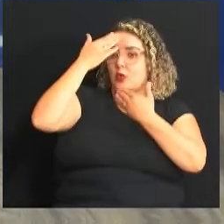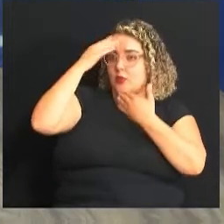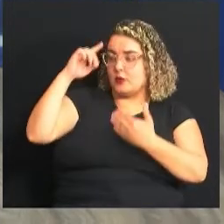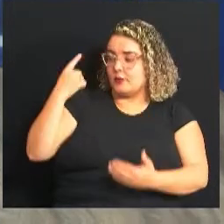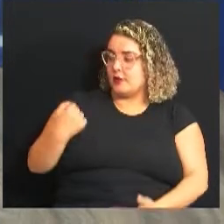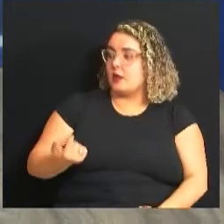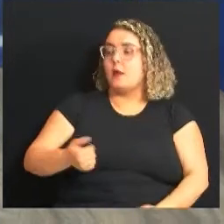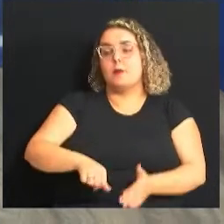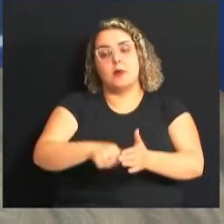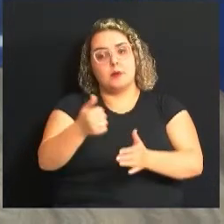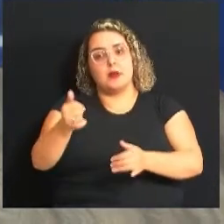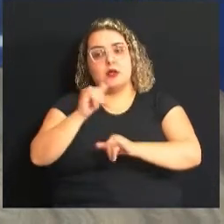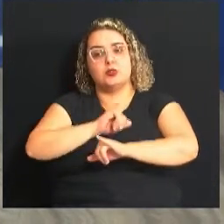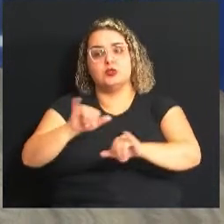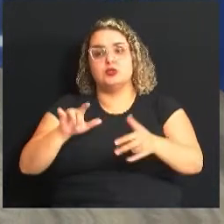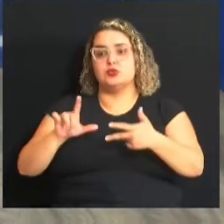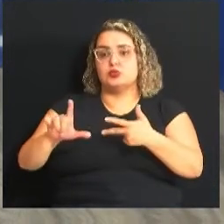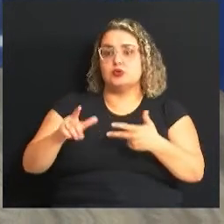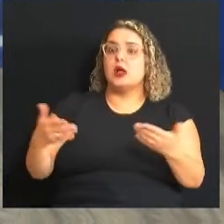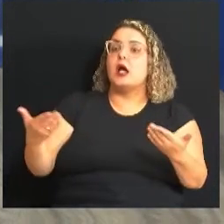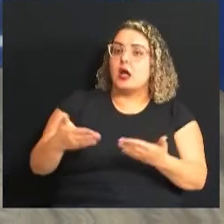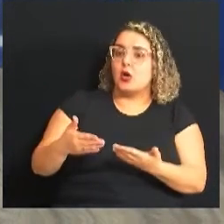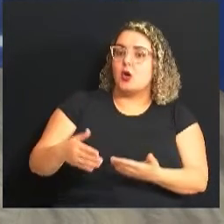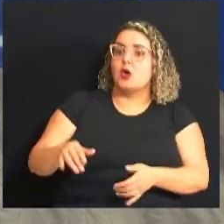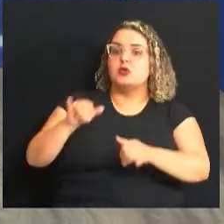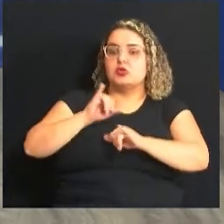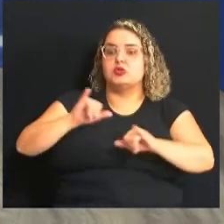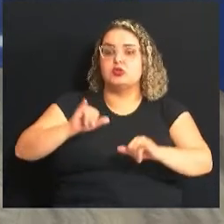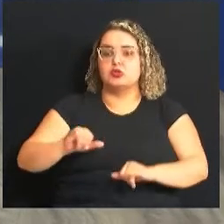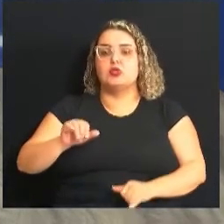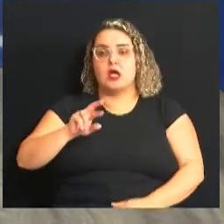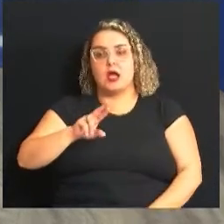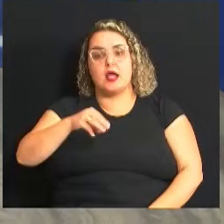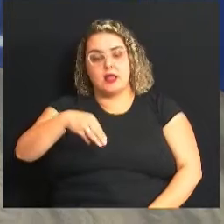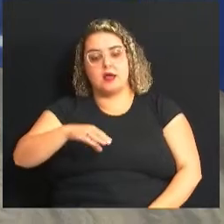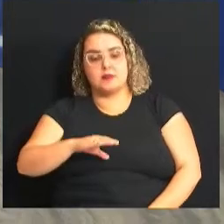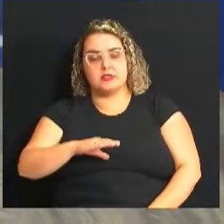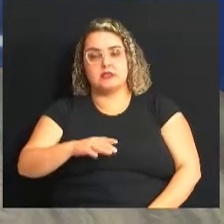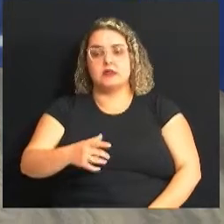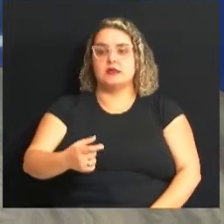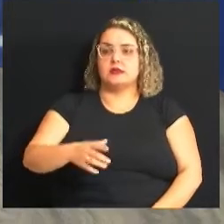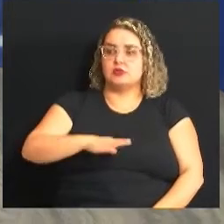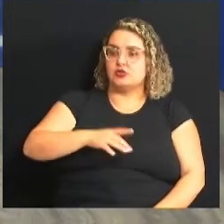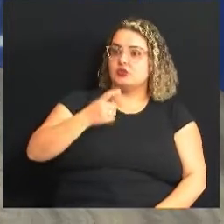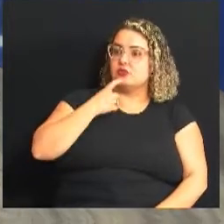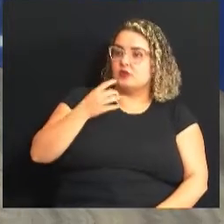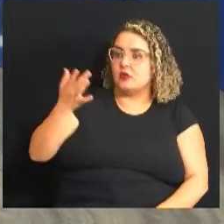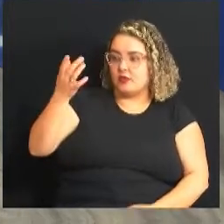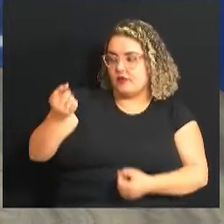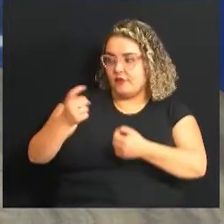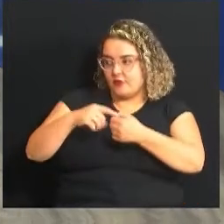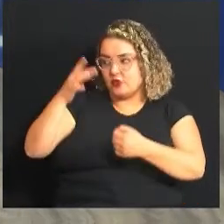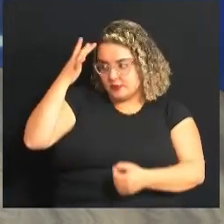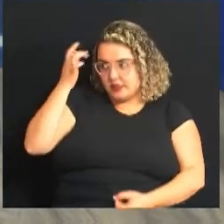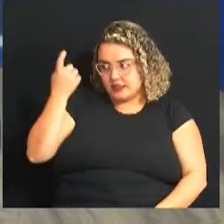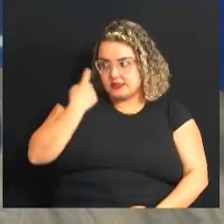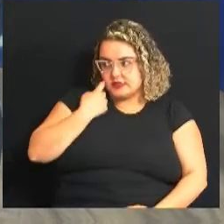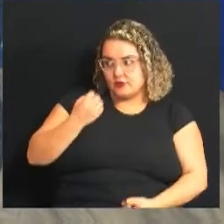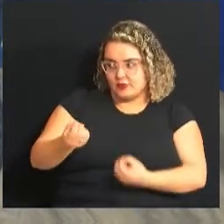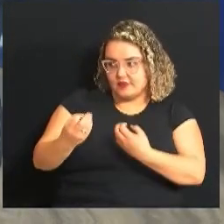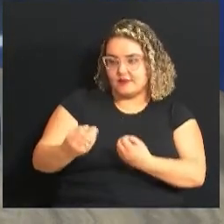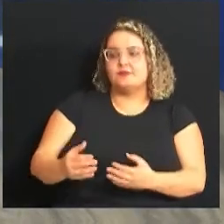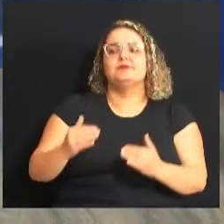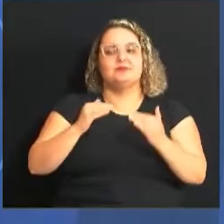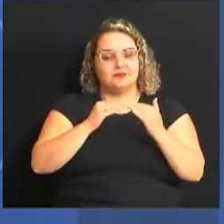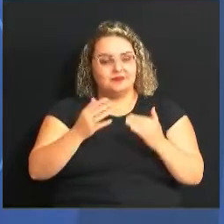pelas notícias do Legislativo, agora com as notícias da metrópole de Campinas. Volta amanhã na sexta-feira com mais informações pra gente? Combinado, eu